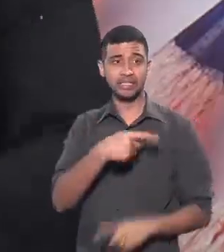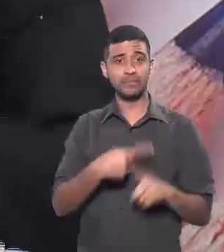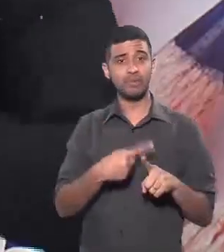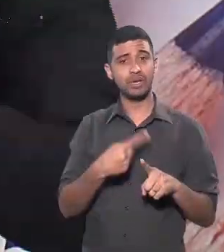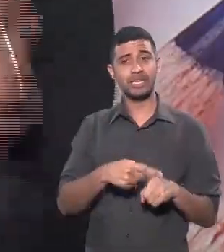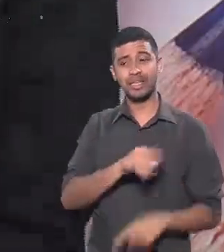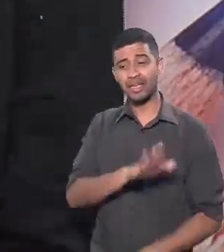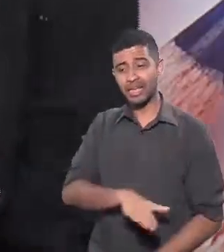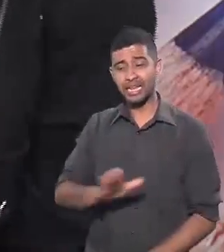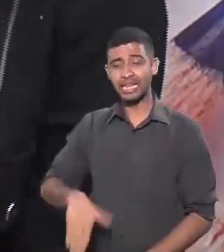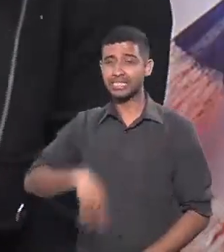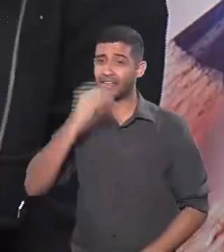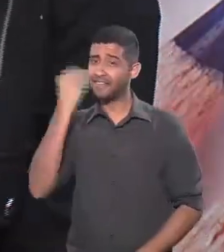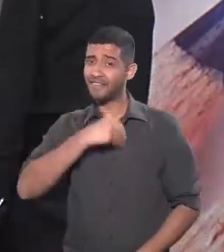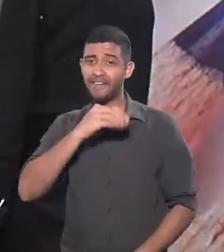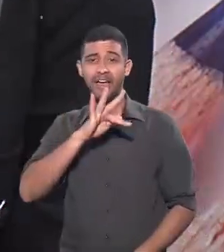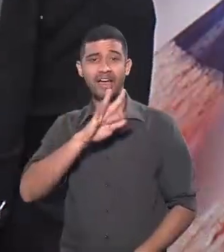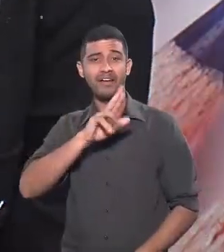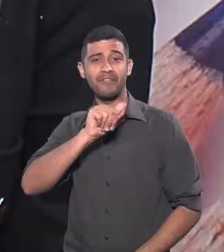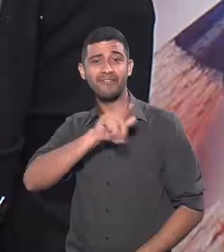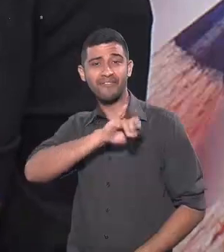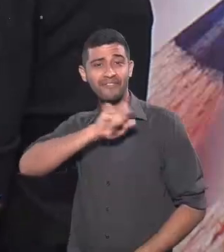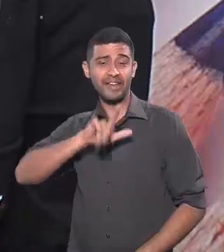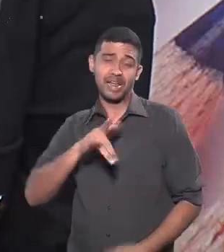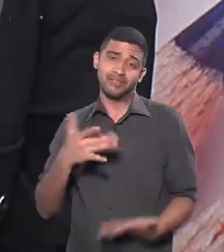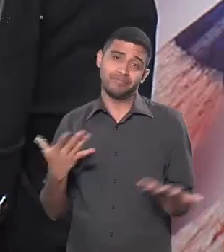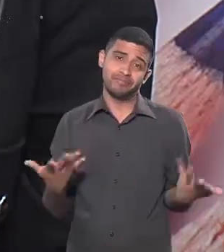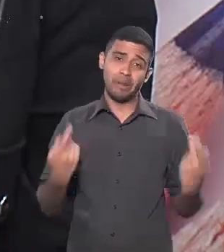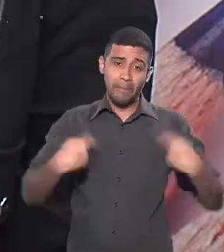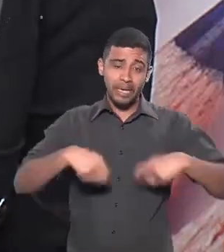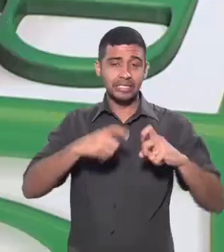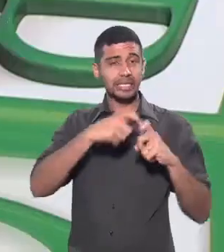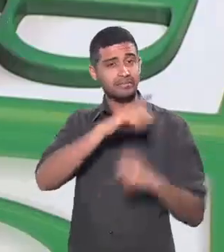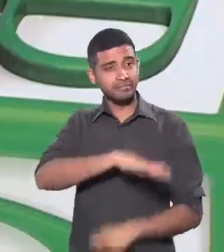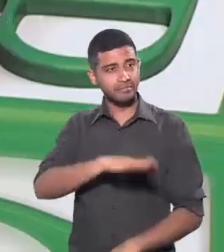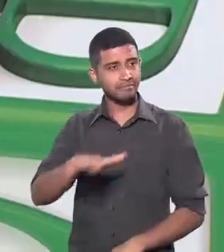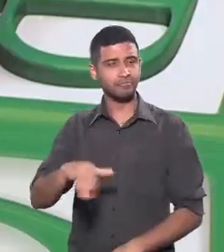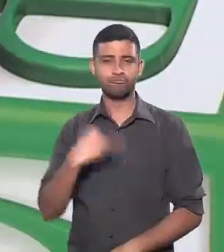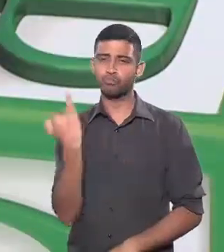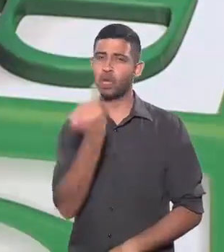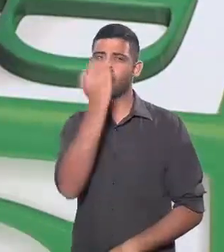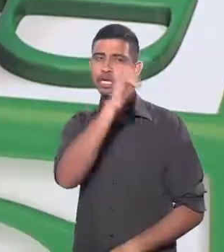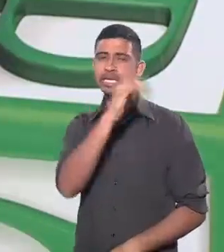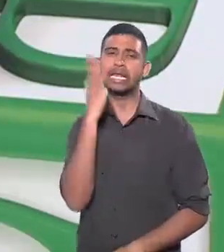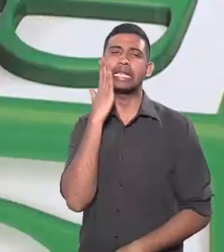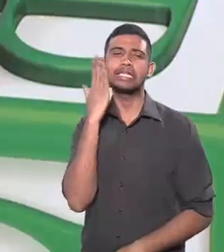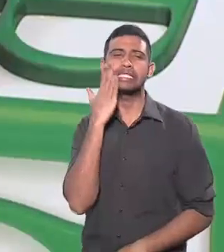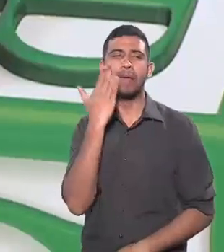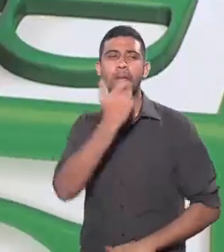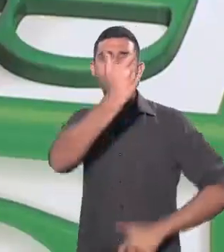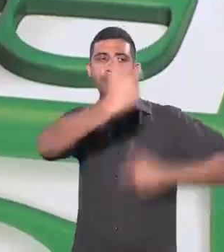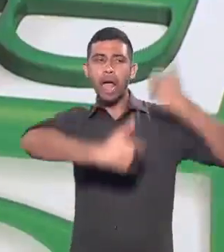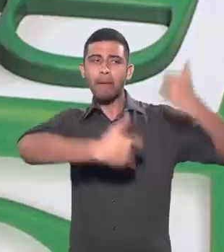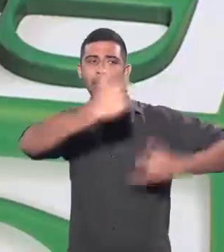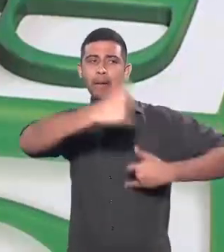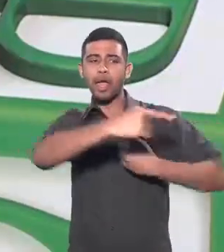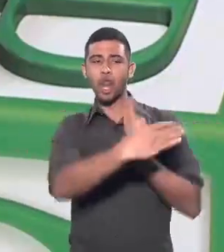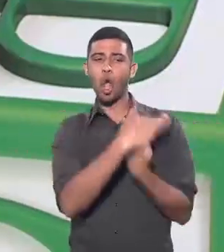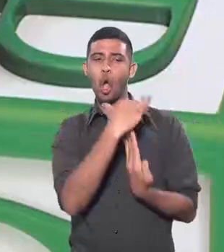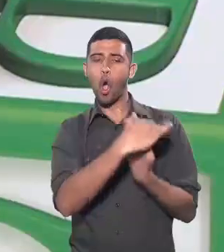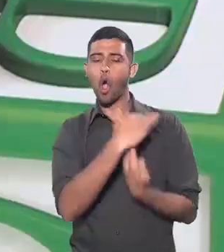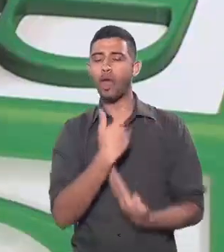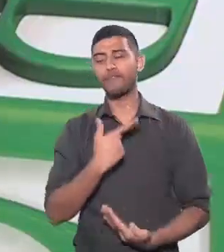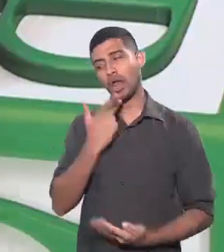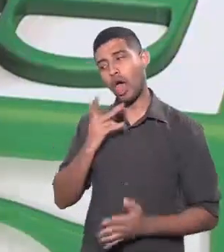para ela tem o pediatra. Então é importante ele estar perto, ele estar ciente para te